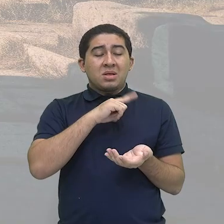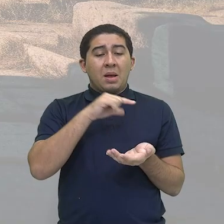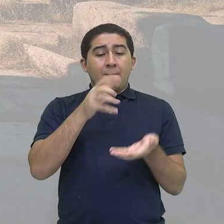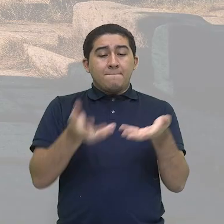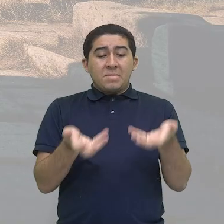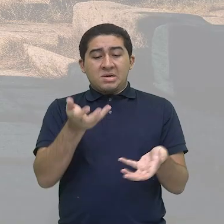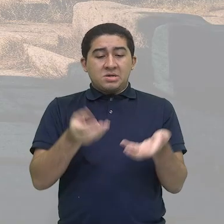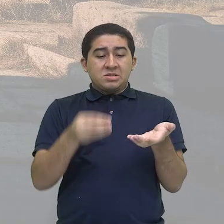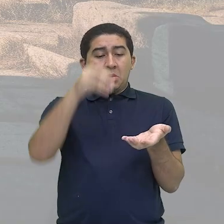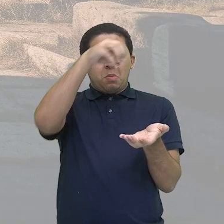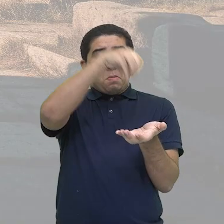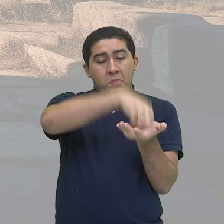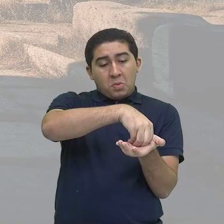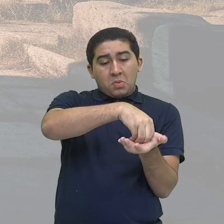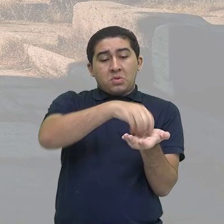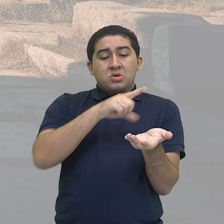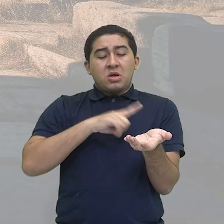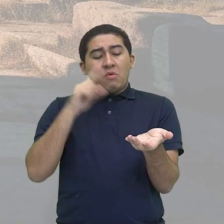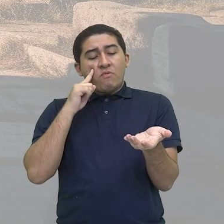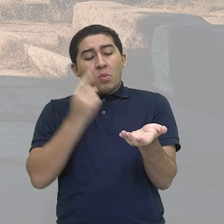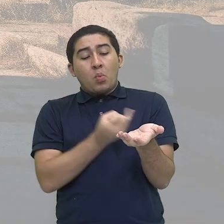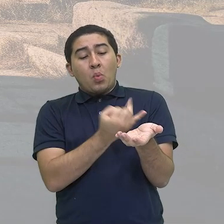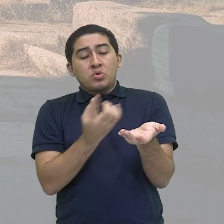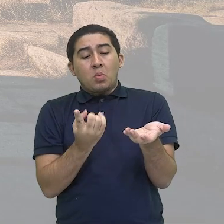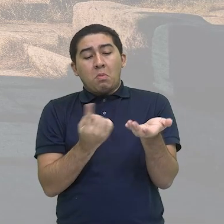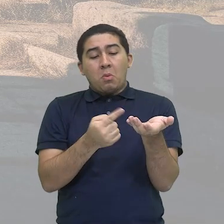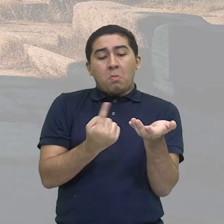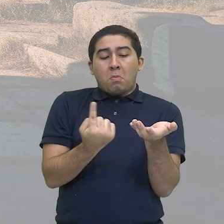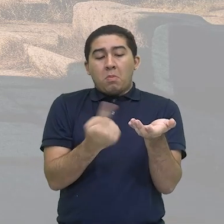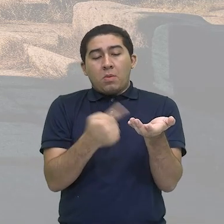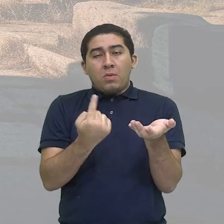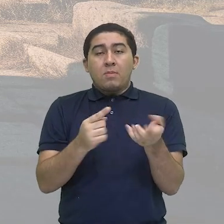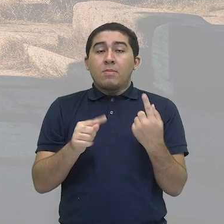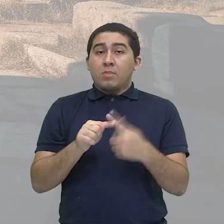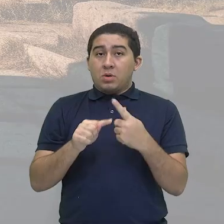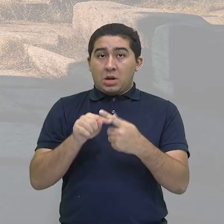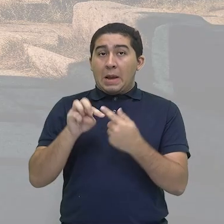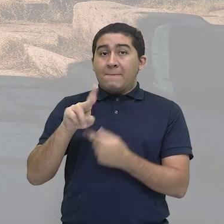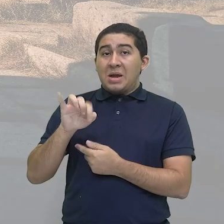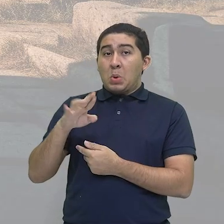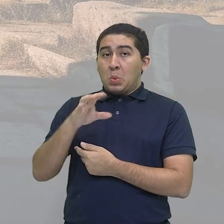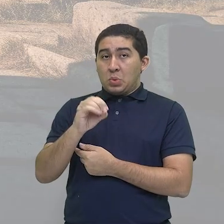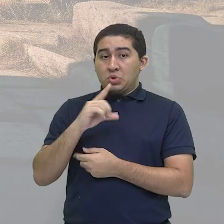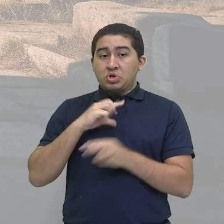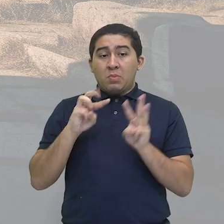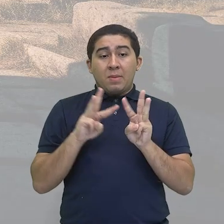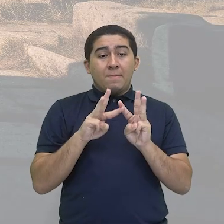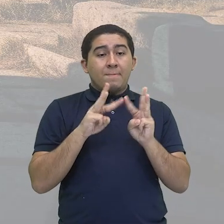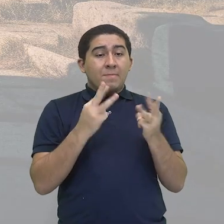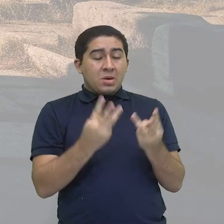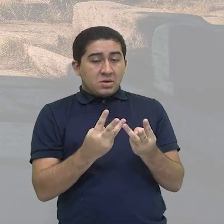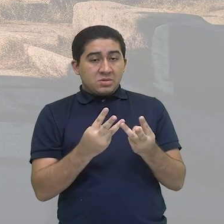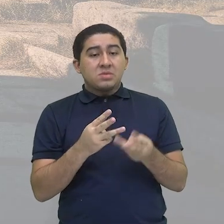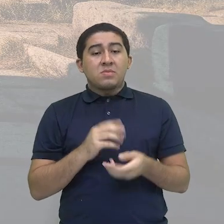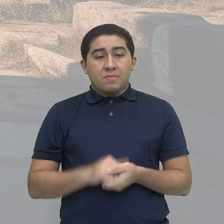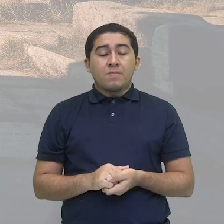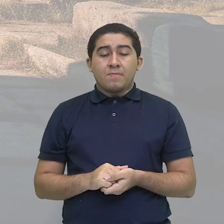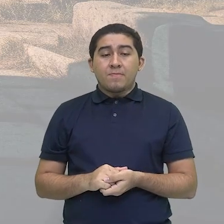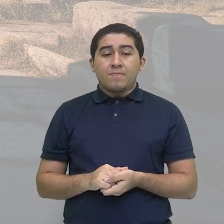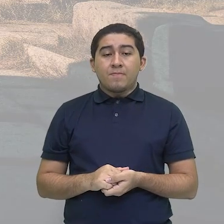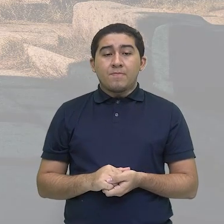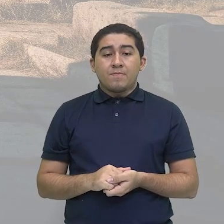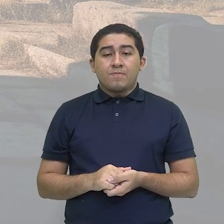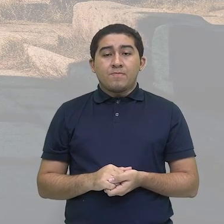pegou uma massa, Aquele mercúrio metálico tinha uma massa, Que a gente chama inicial, uma massa